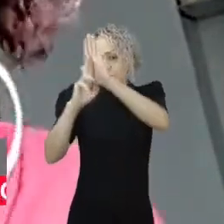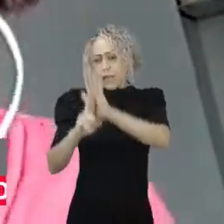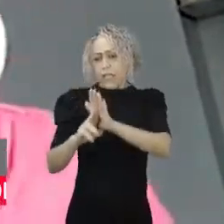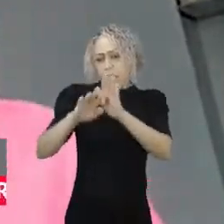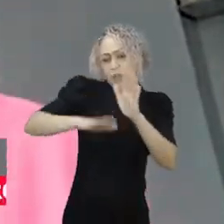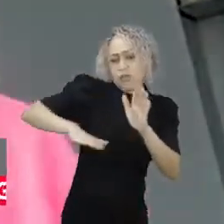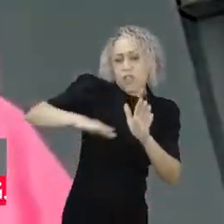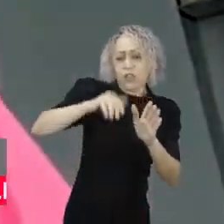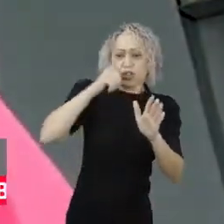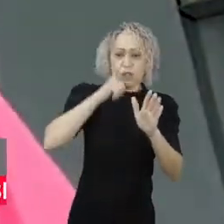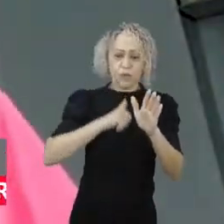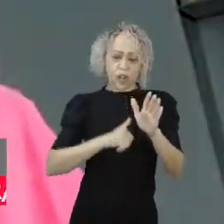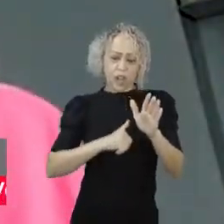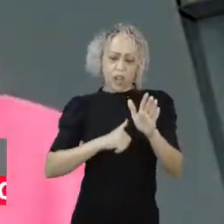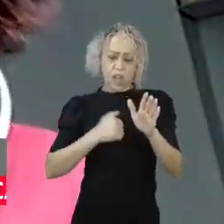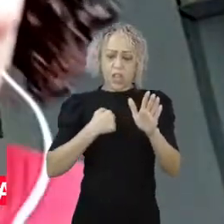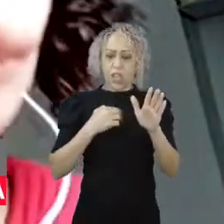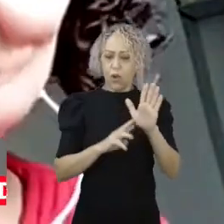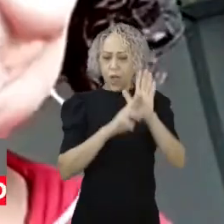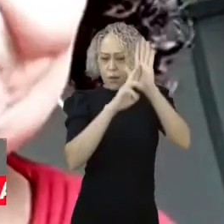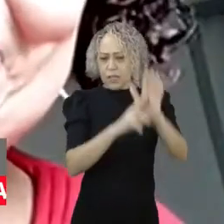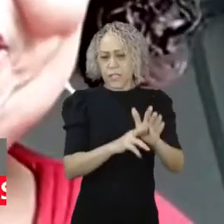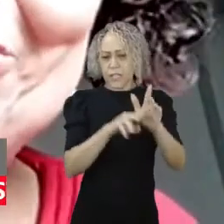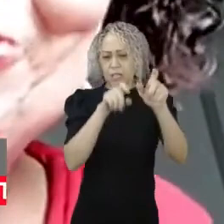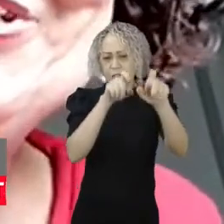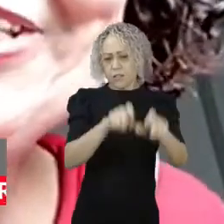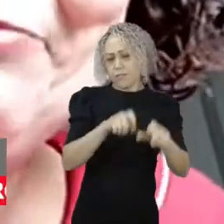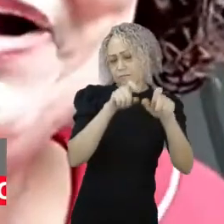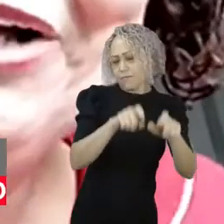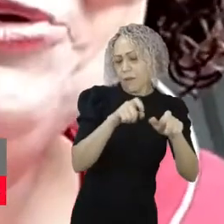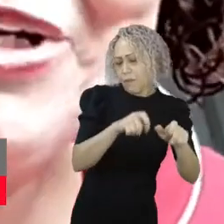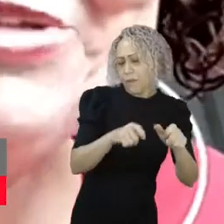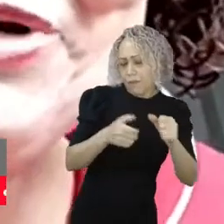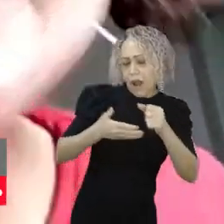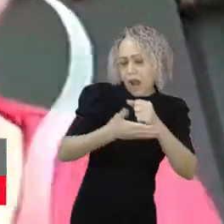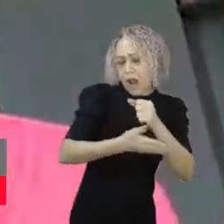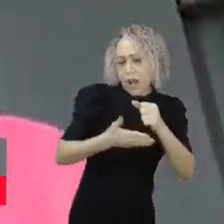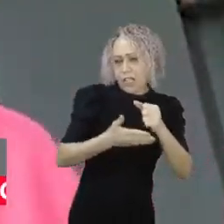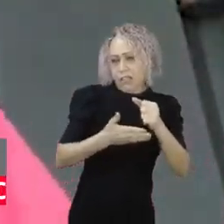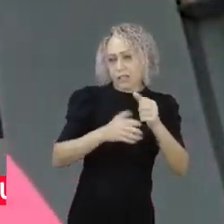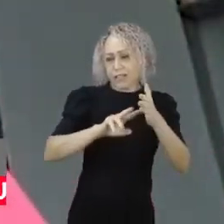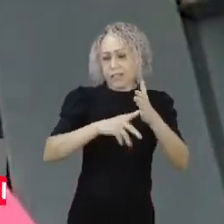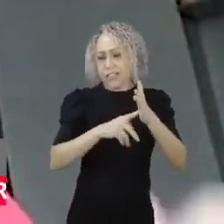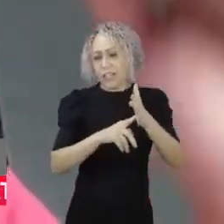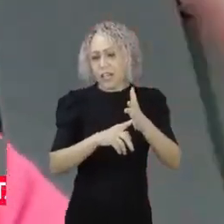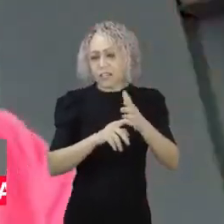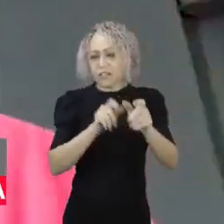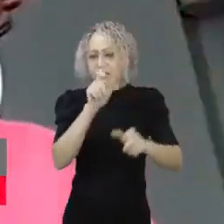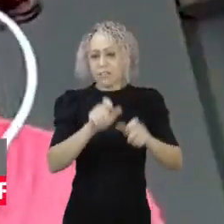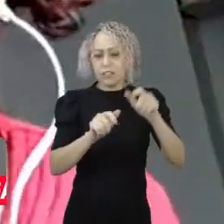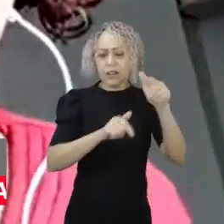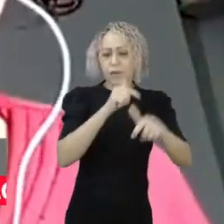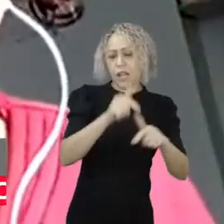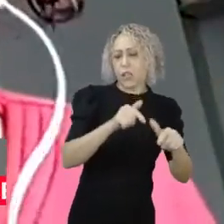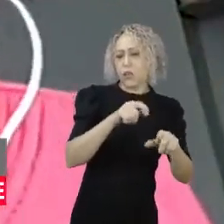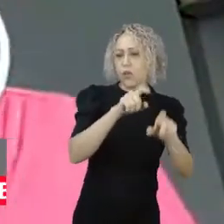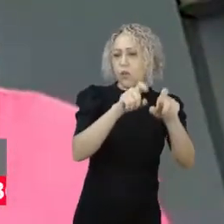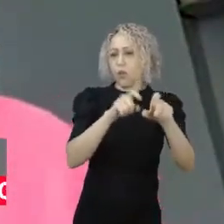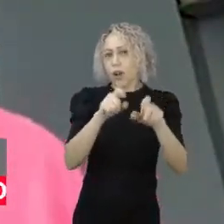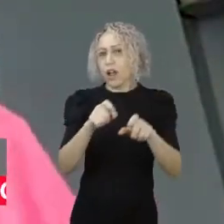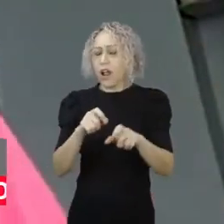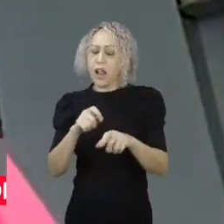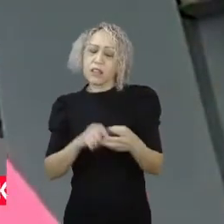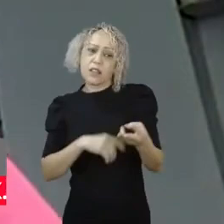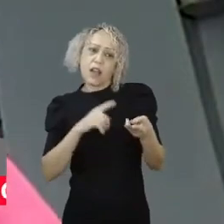a minha base é a base agrária do Sindicato dos Trabalhadores e Trabalhadoras Rurais. Não, minha base é a do